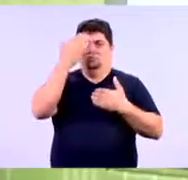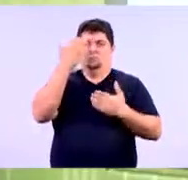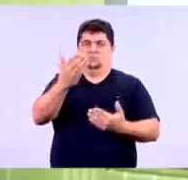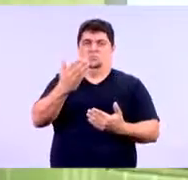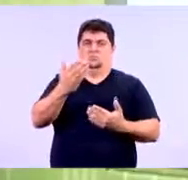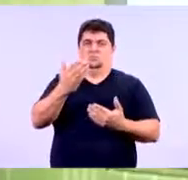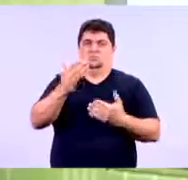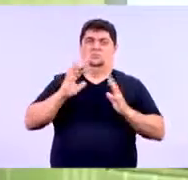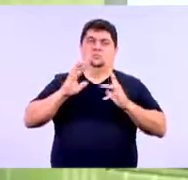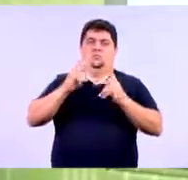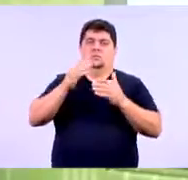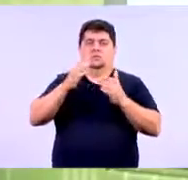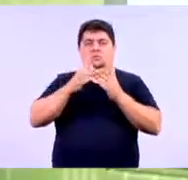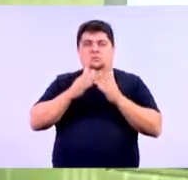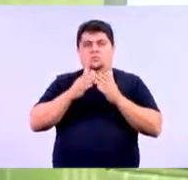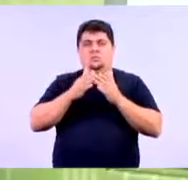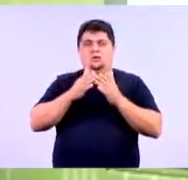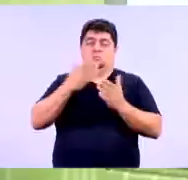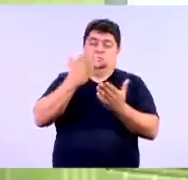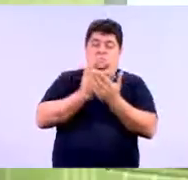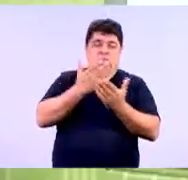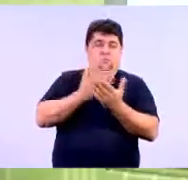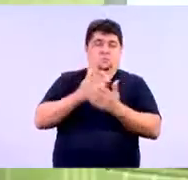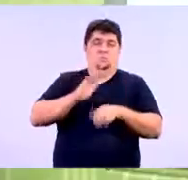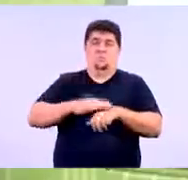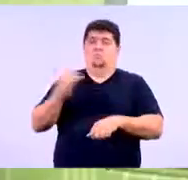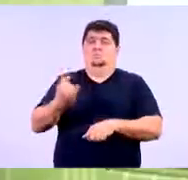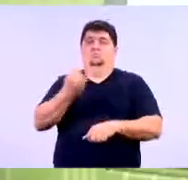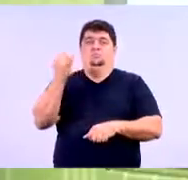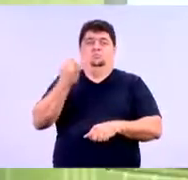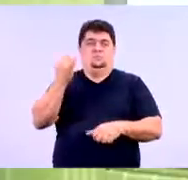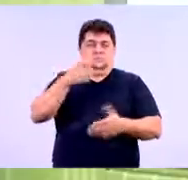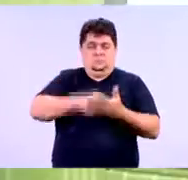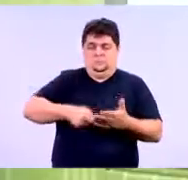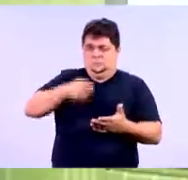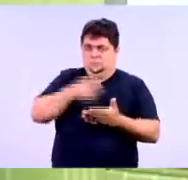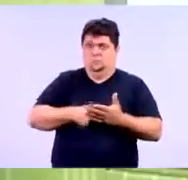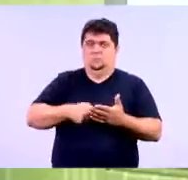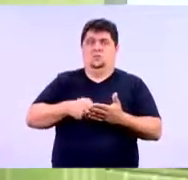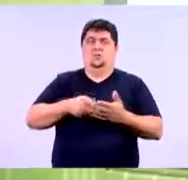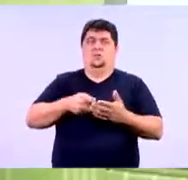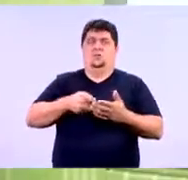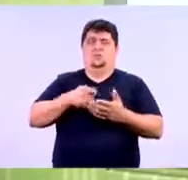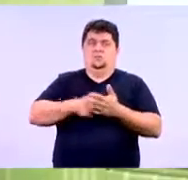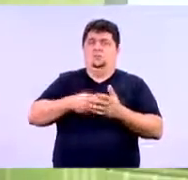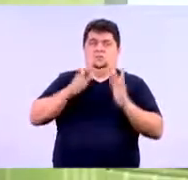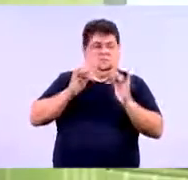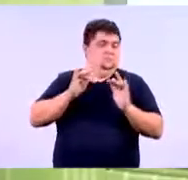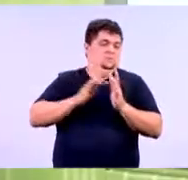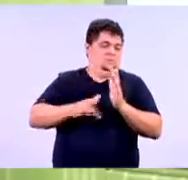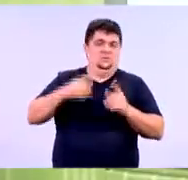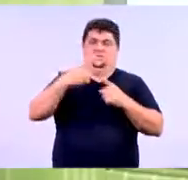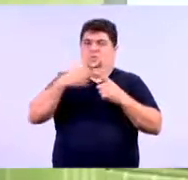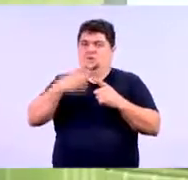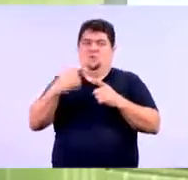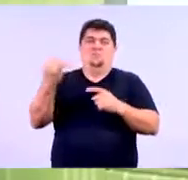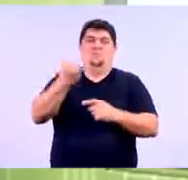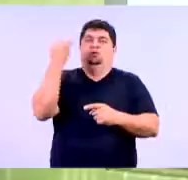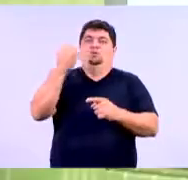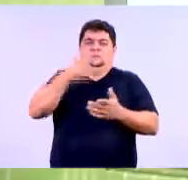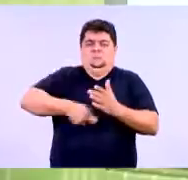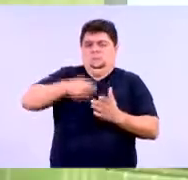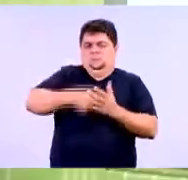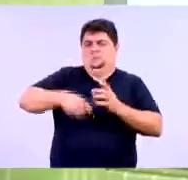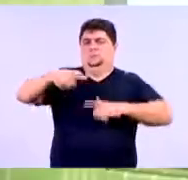só tenho a agradecer e peço vocês que estudem com afinco. Se estudar é sangrar, então vamos sangrar aqui, sem esforço não